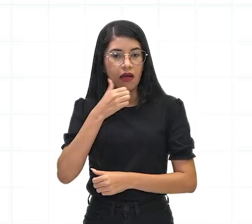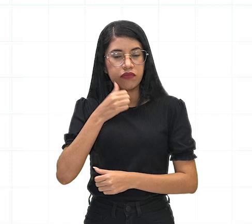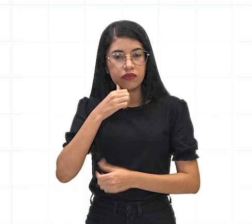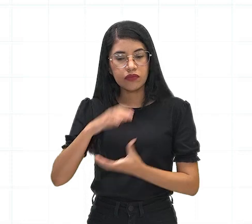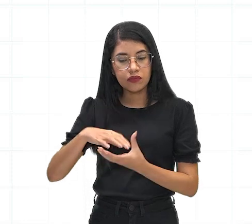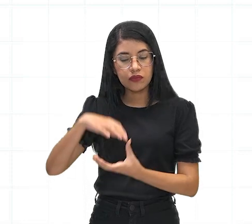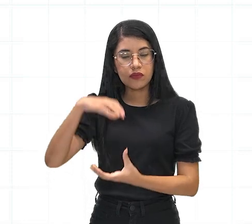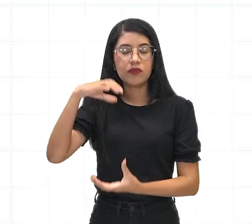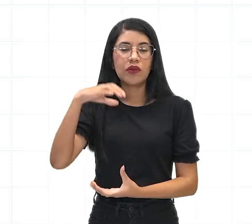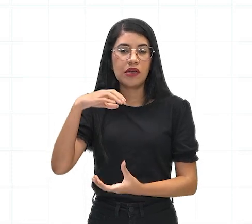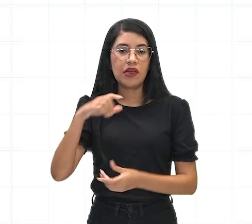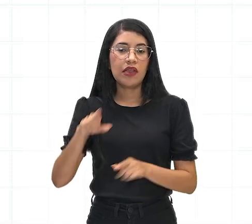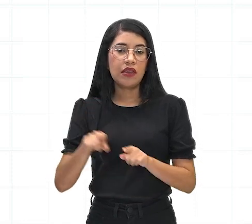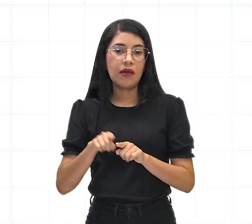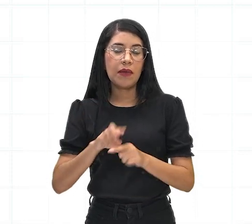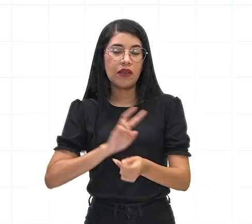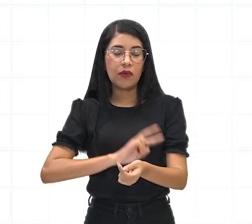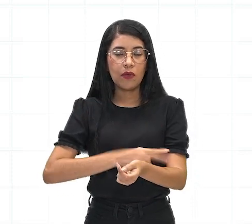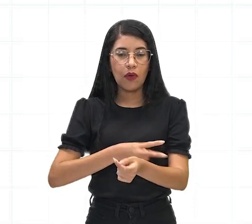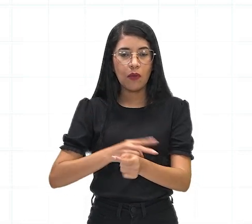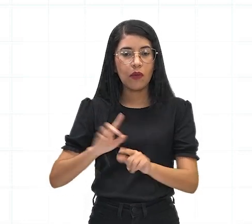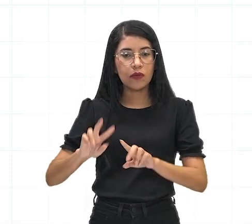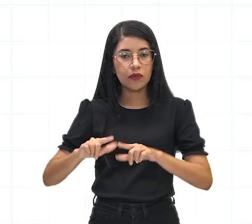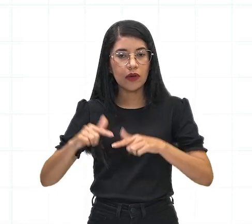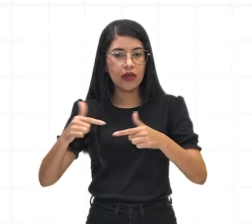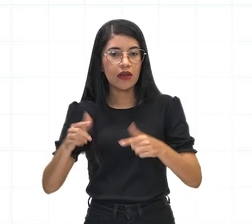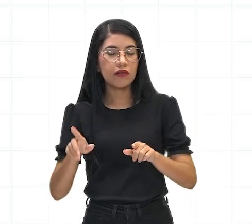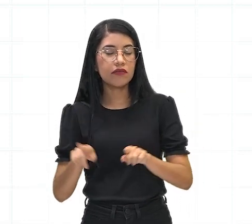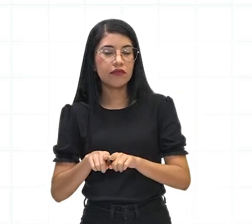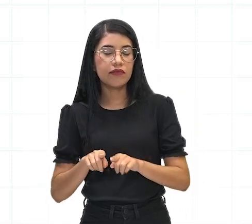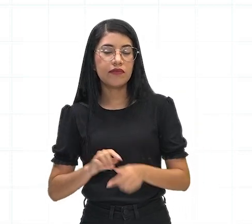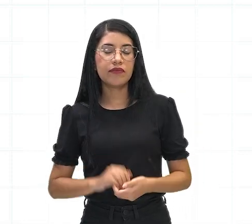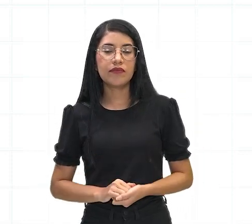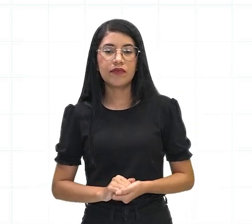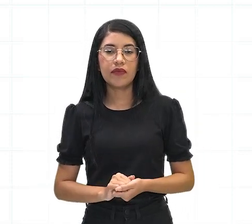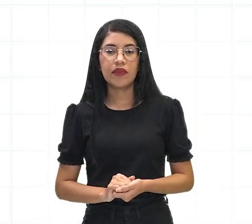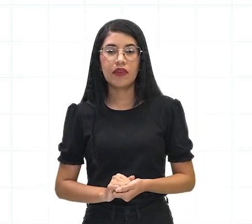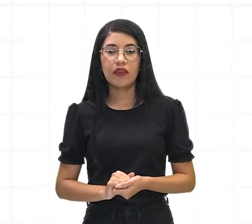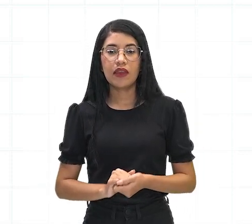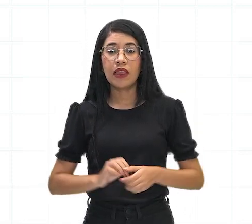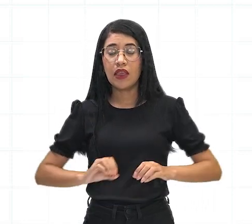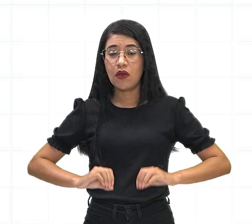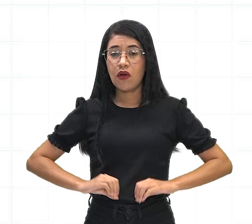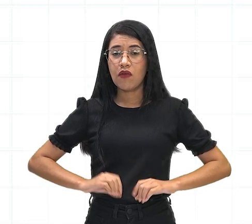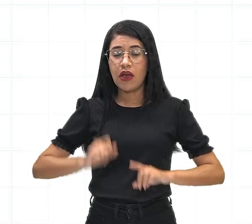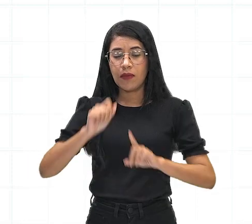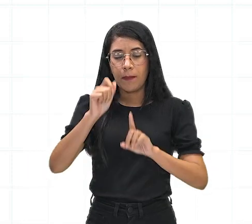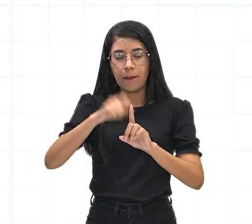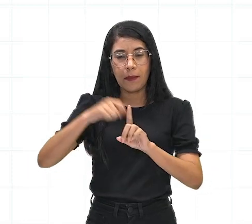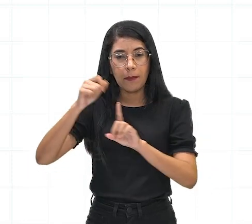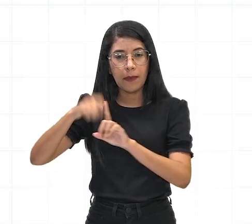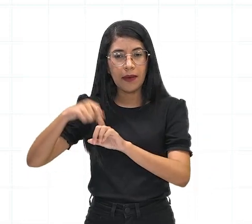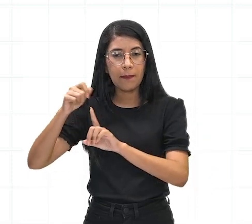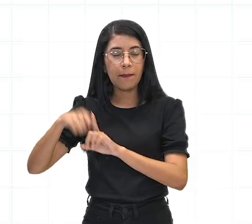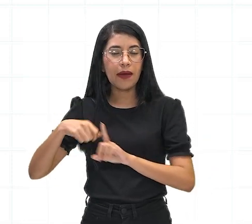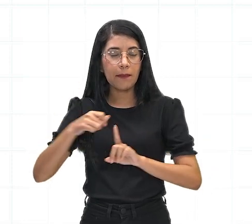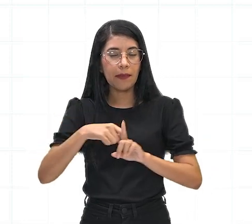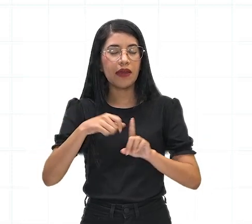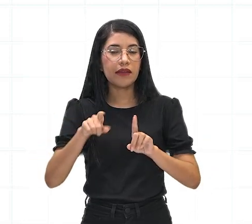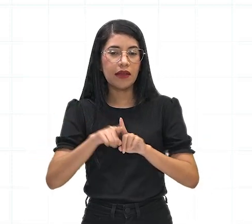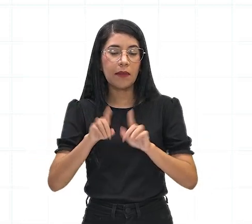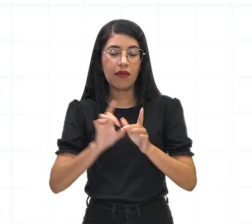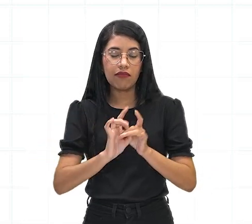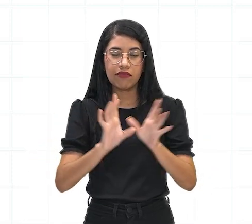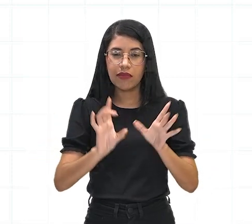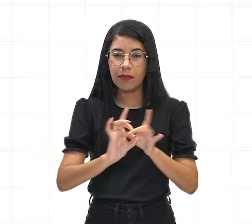primeira menstruação quando esses hormônios já estão agindo. E os ovários passam a ser liberados mensalmente. Os